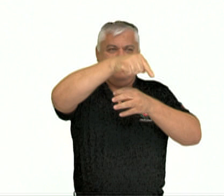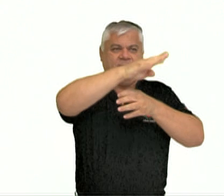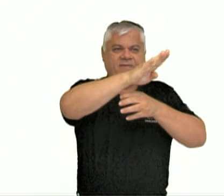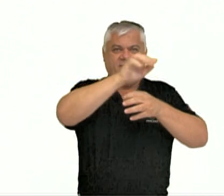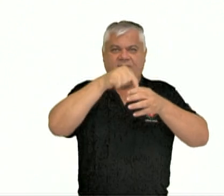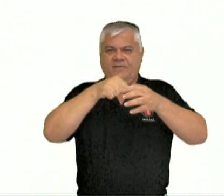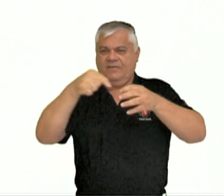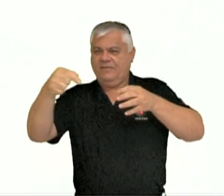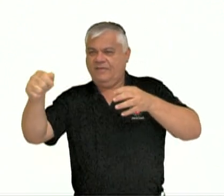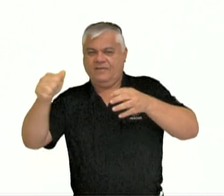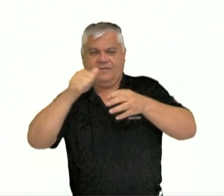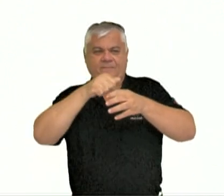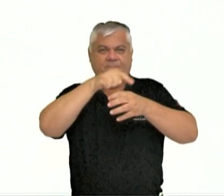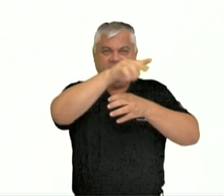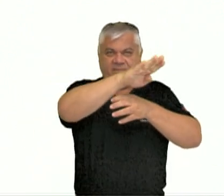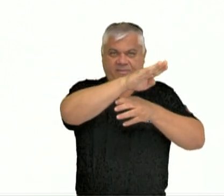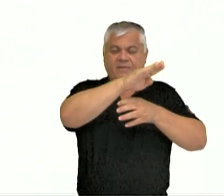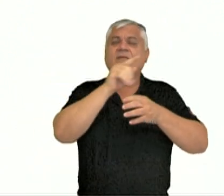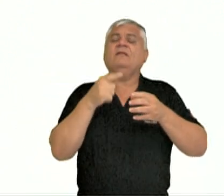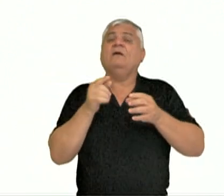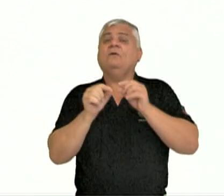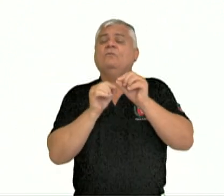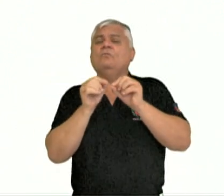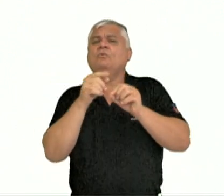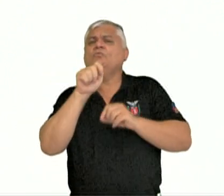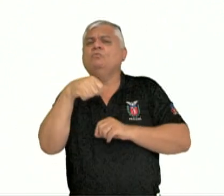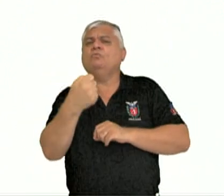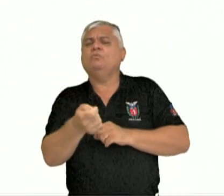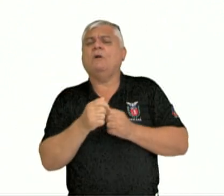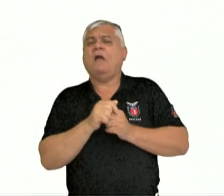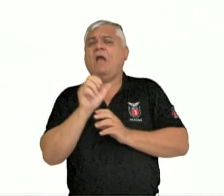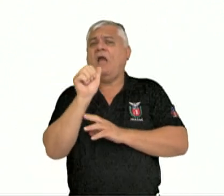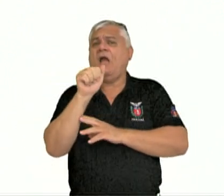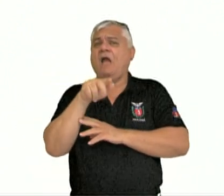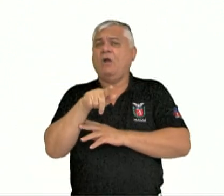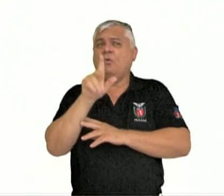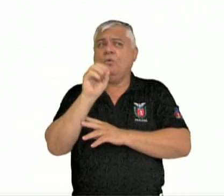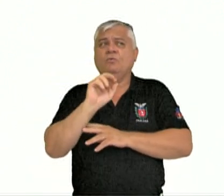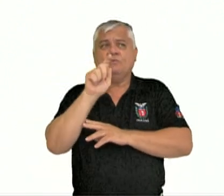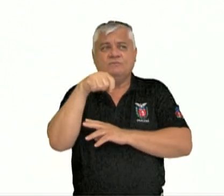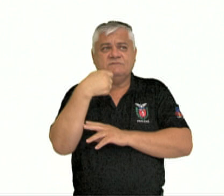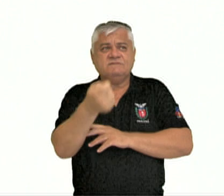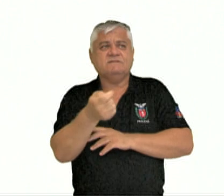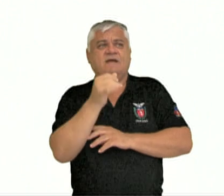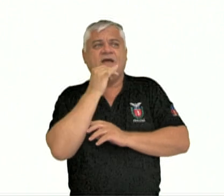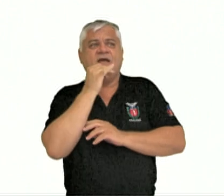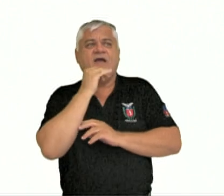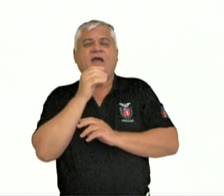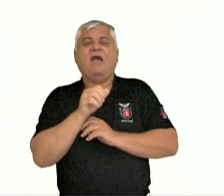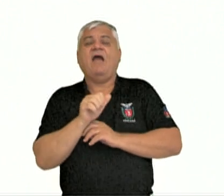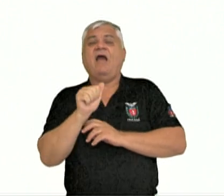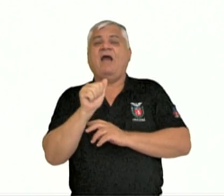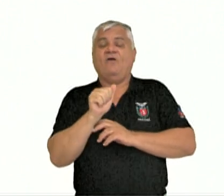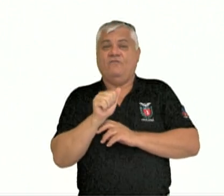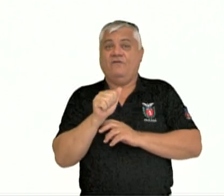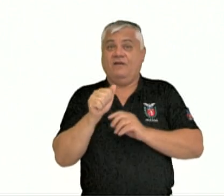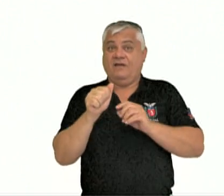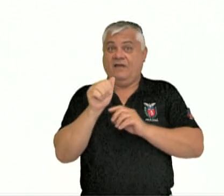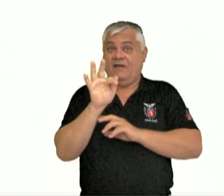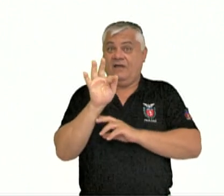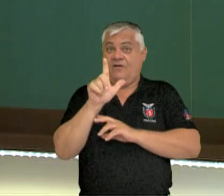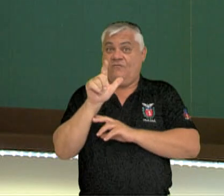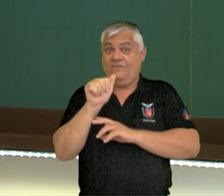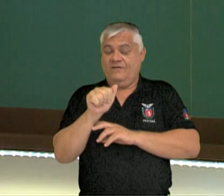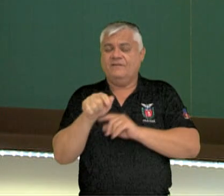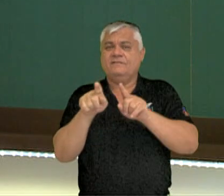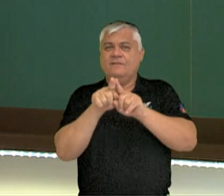gregas, Temos o costume na matemática aí de chamarmos ângulos com letras gregas, então aqui eu tenho o ângulo alfa, e aí a medida desse